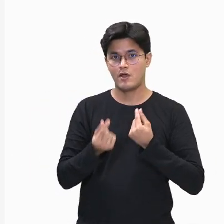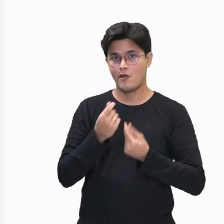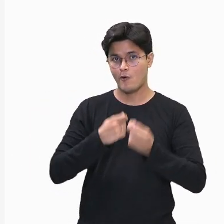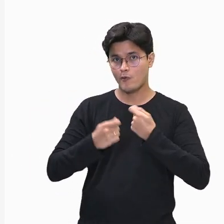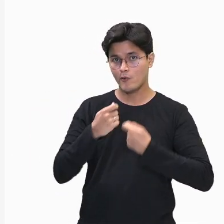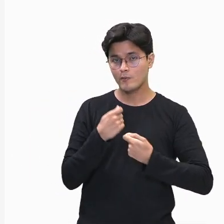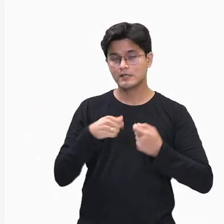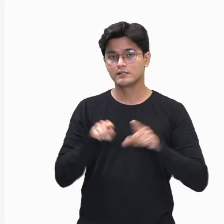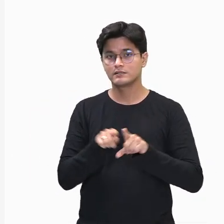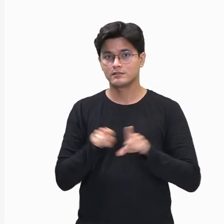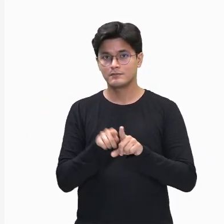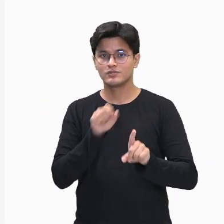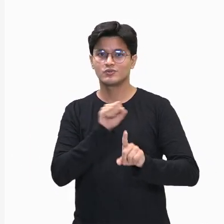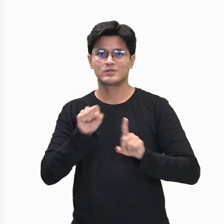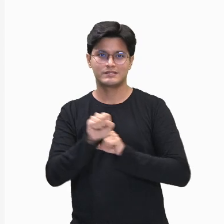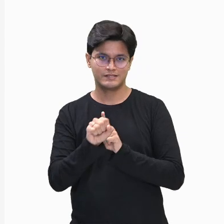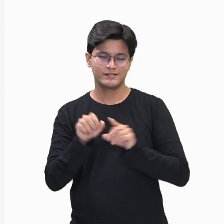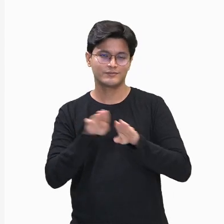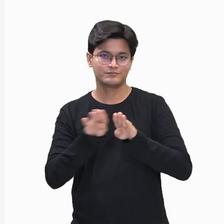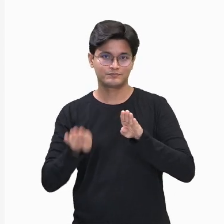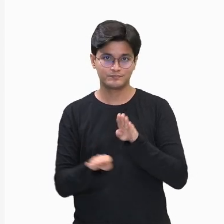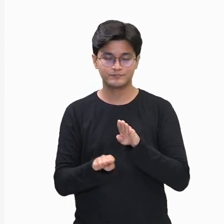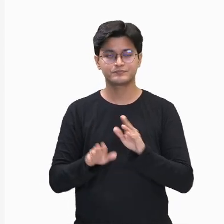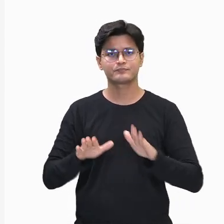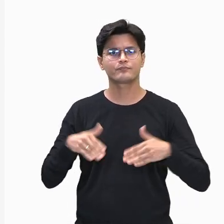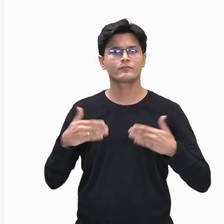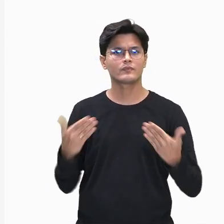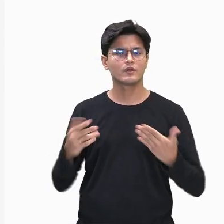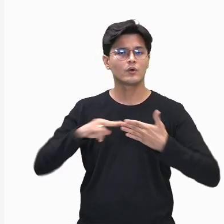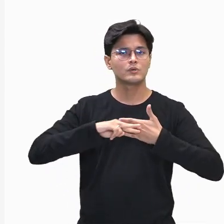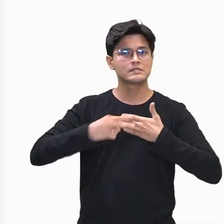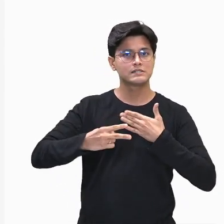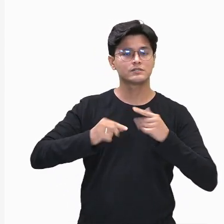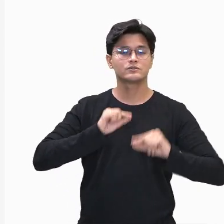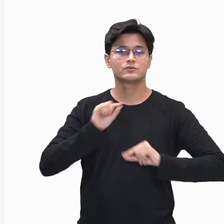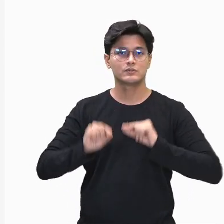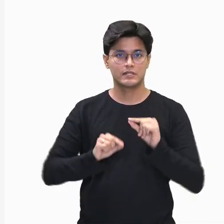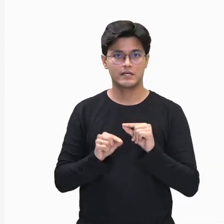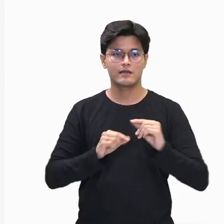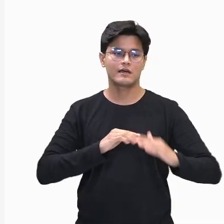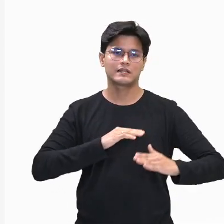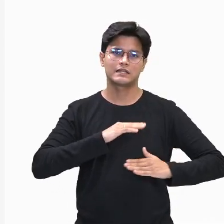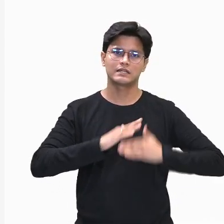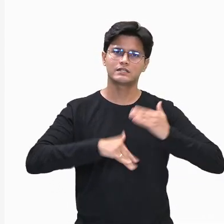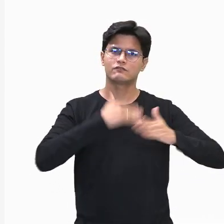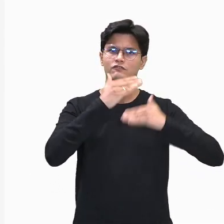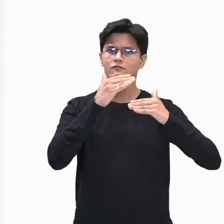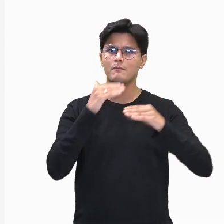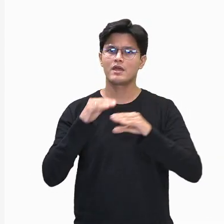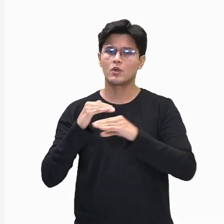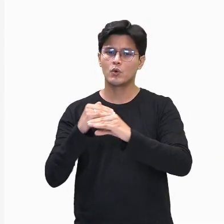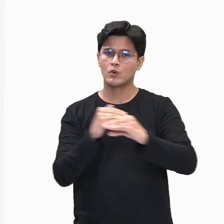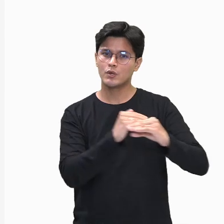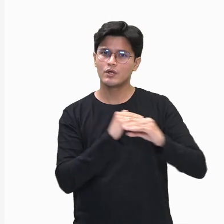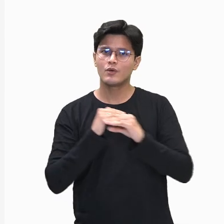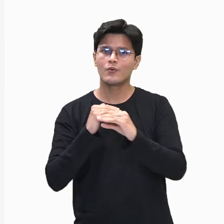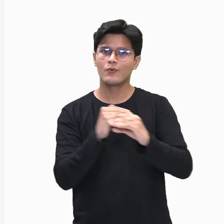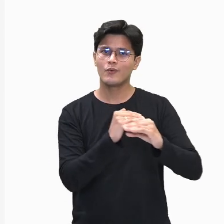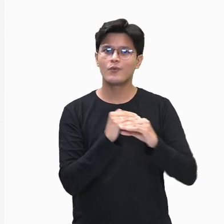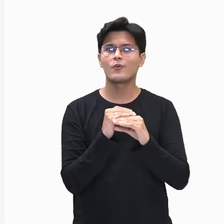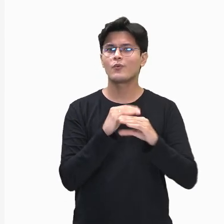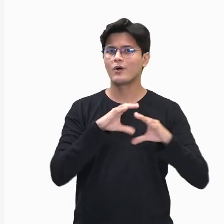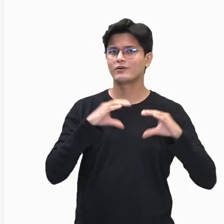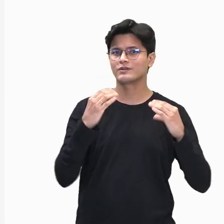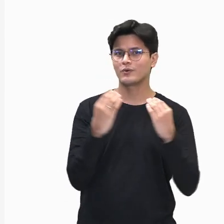que acarreta? Isso tudo compromete, então, o desenvolvimento igualitário e sustentável das comunidades,